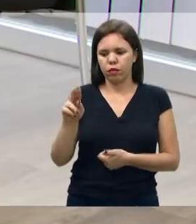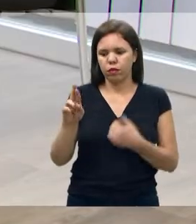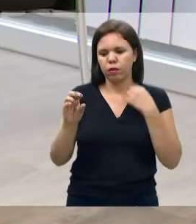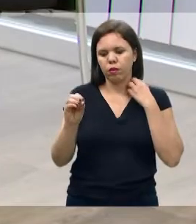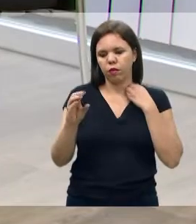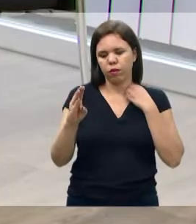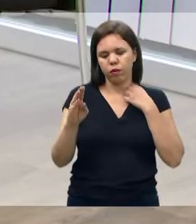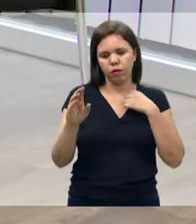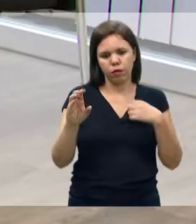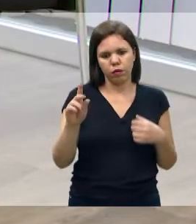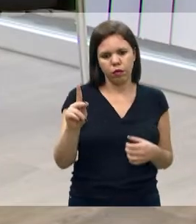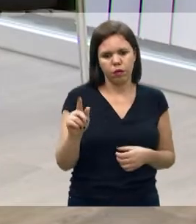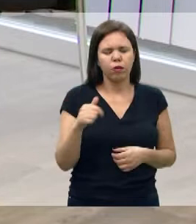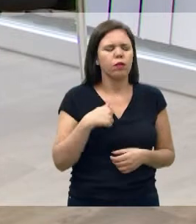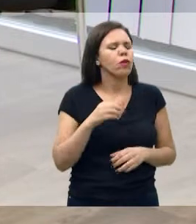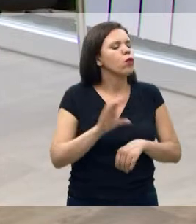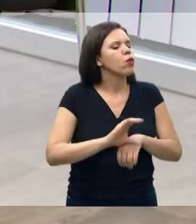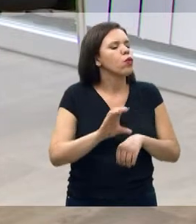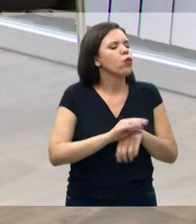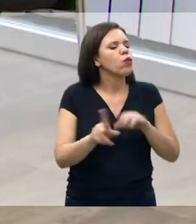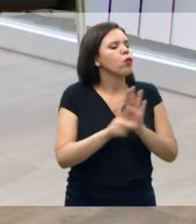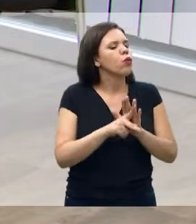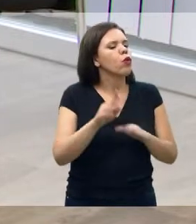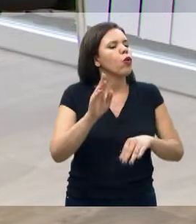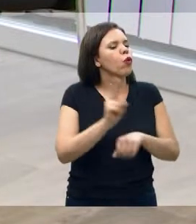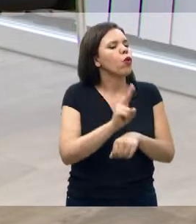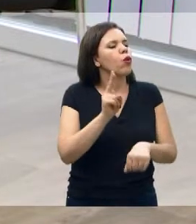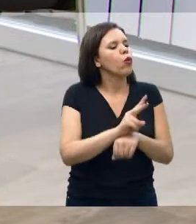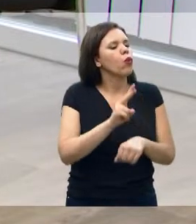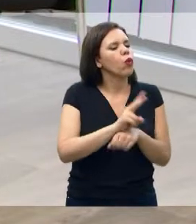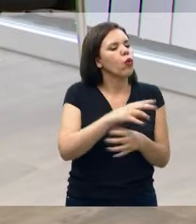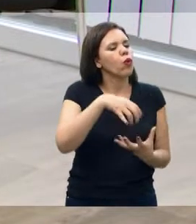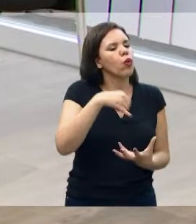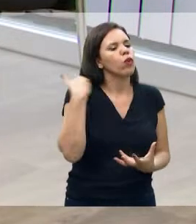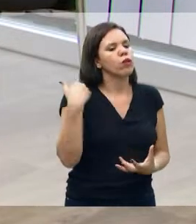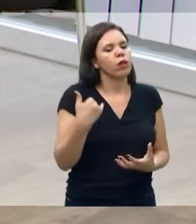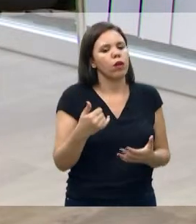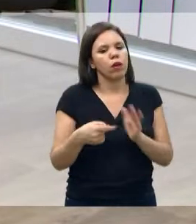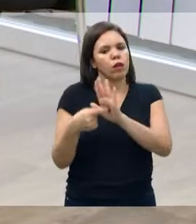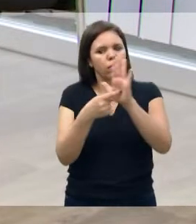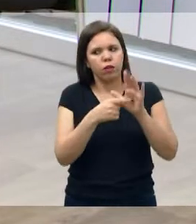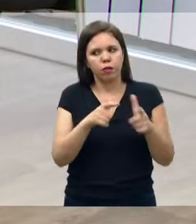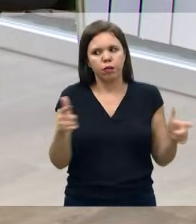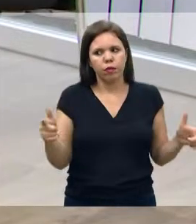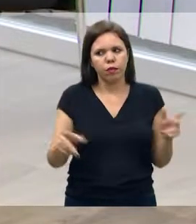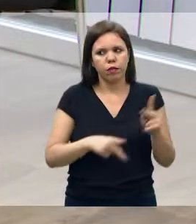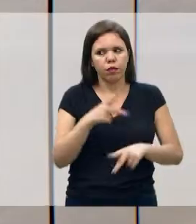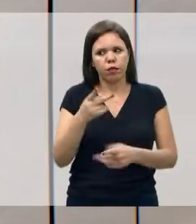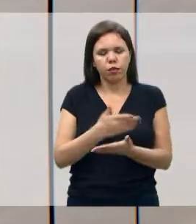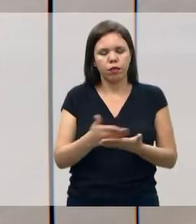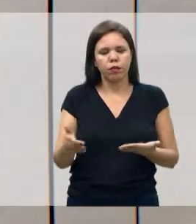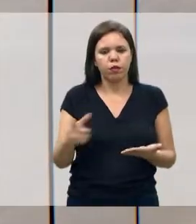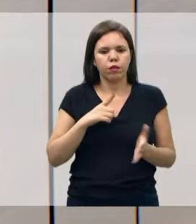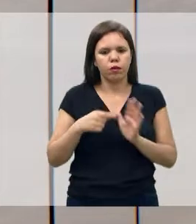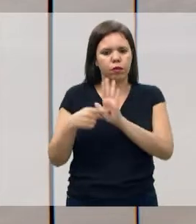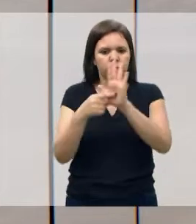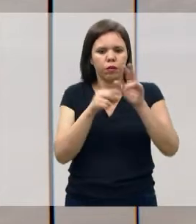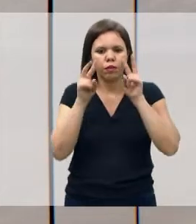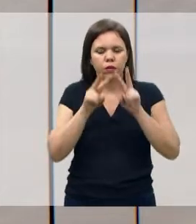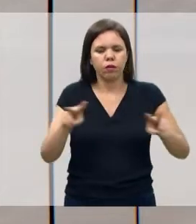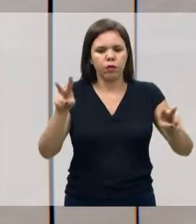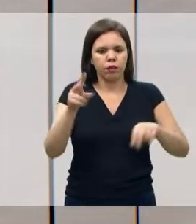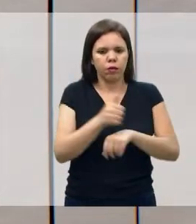curso de cuidador. É porque ele aparece agora com maior, né? As pessoas começam a ter esse olhar, inclusive, para